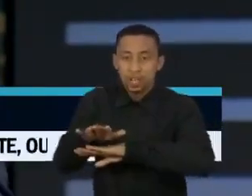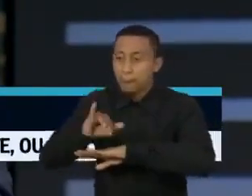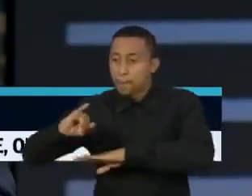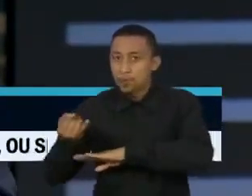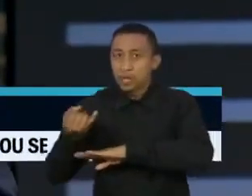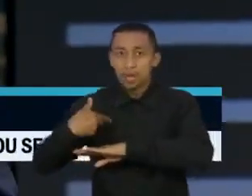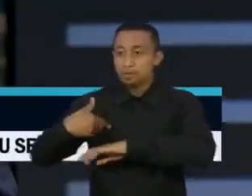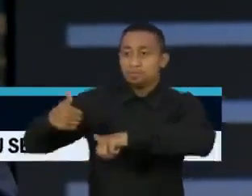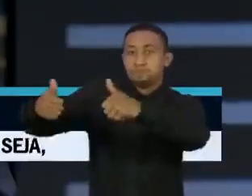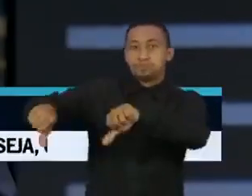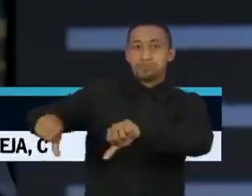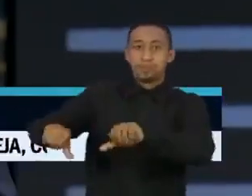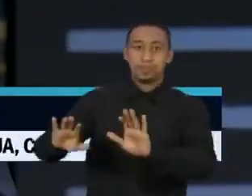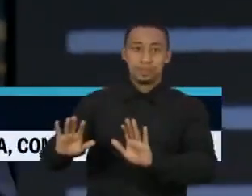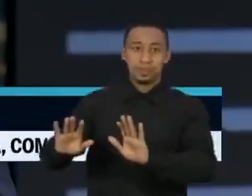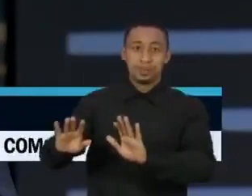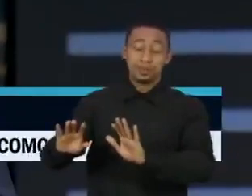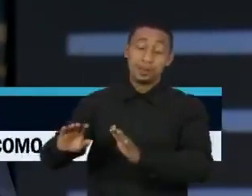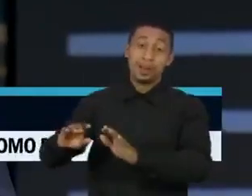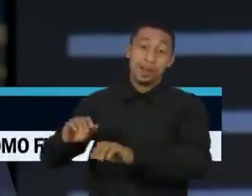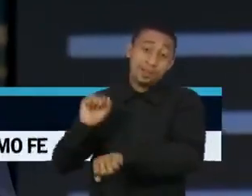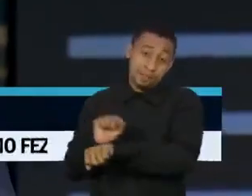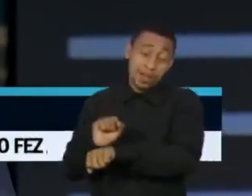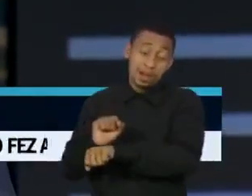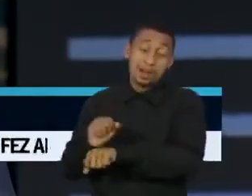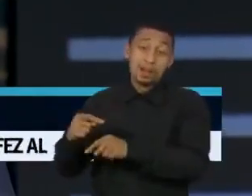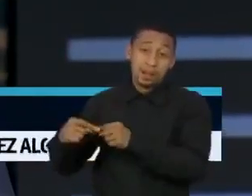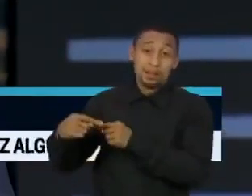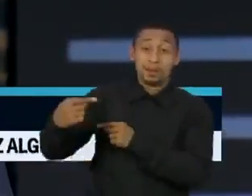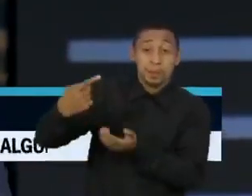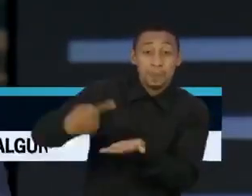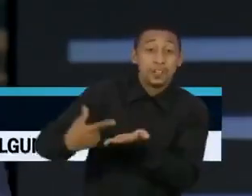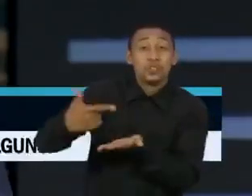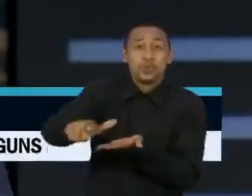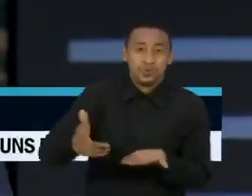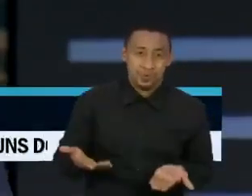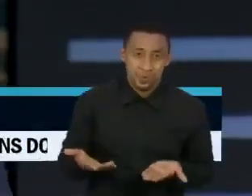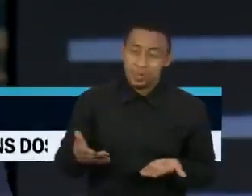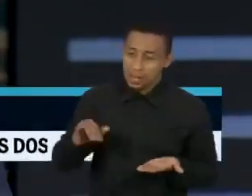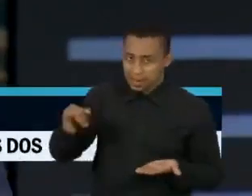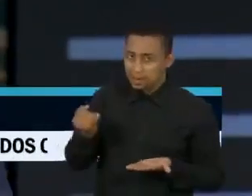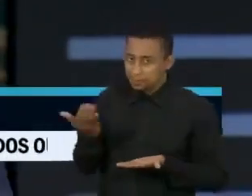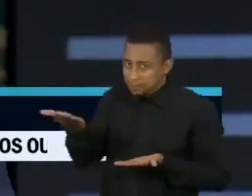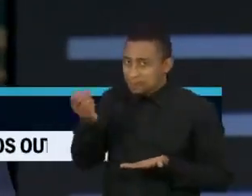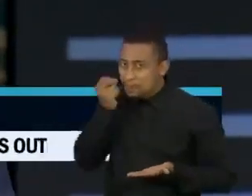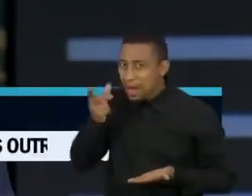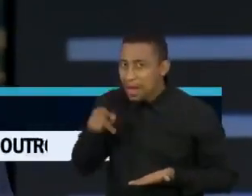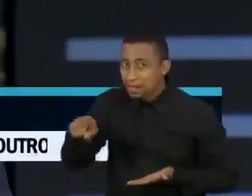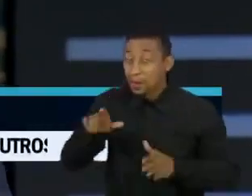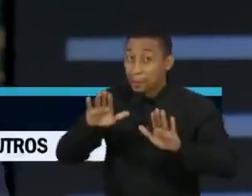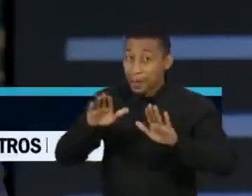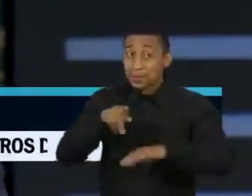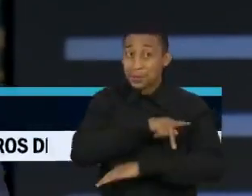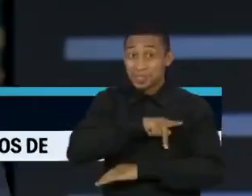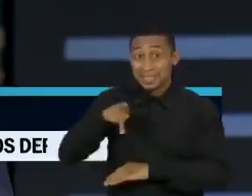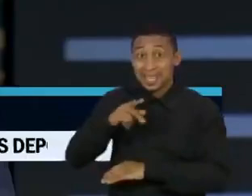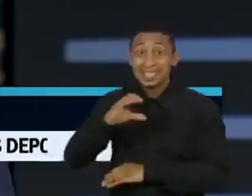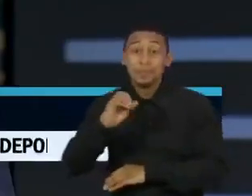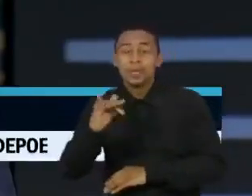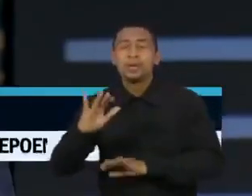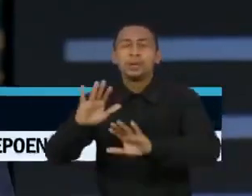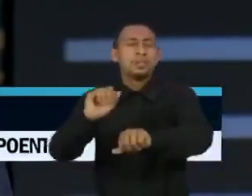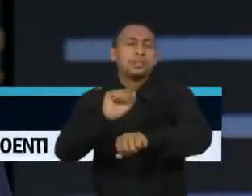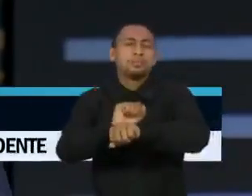e é obrigado ter a ordem do dia do Senado E aí é terminar daquele jeito ele embora mais o presidente da CPI espertamente a